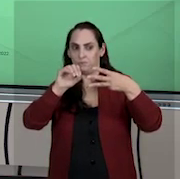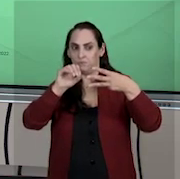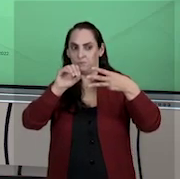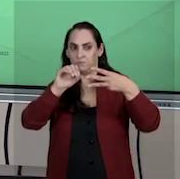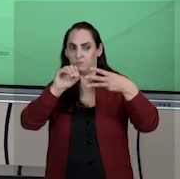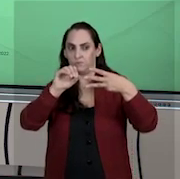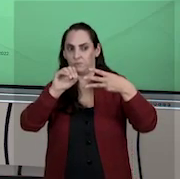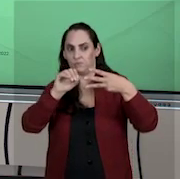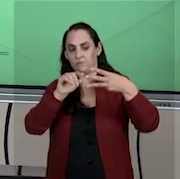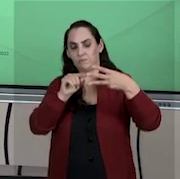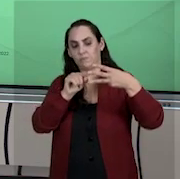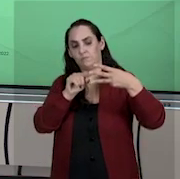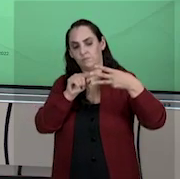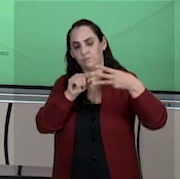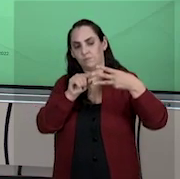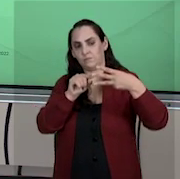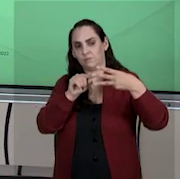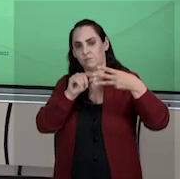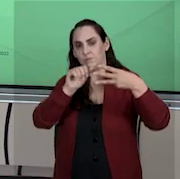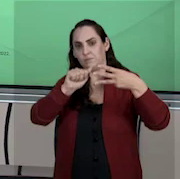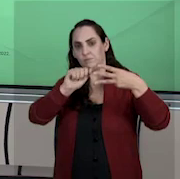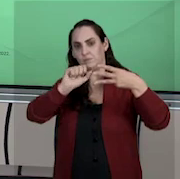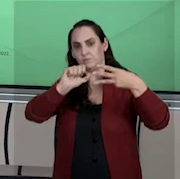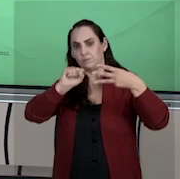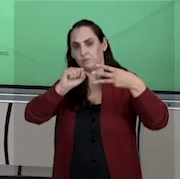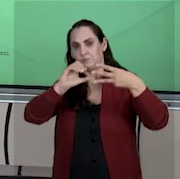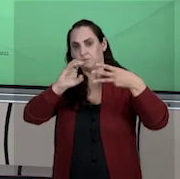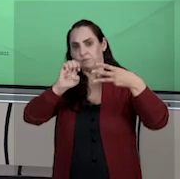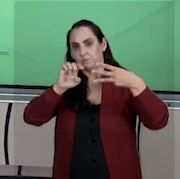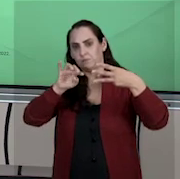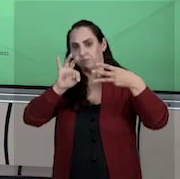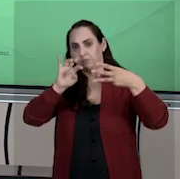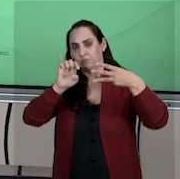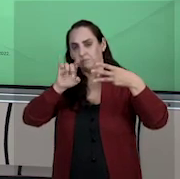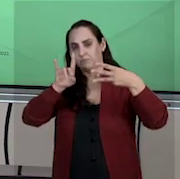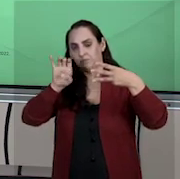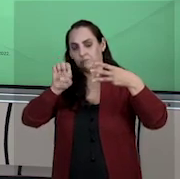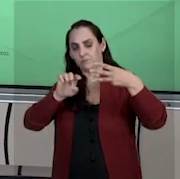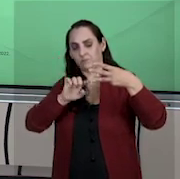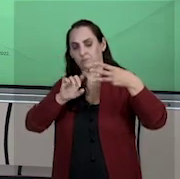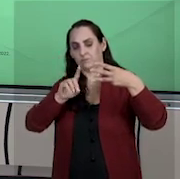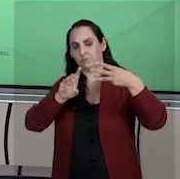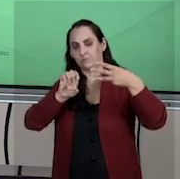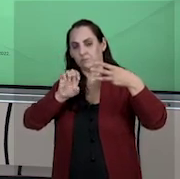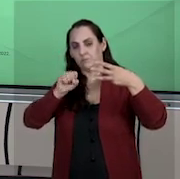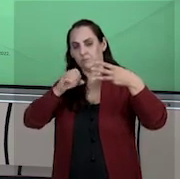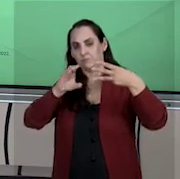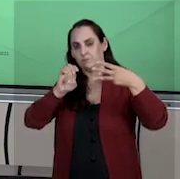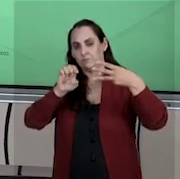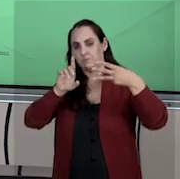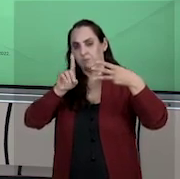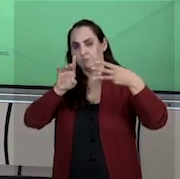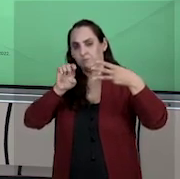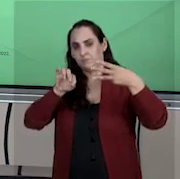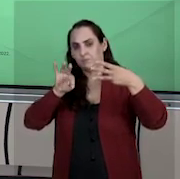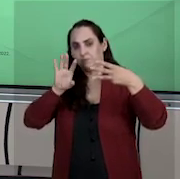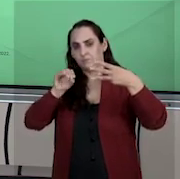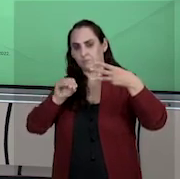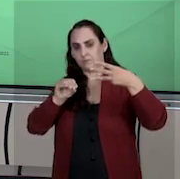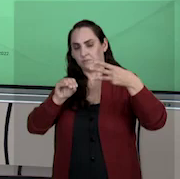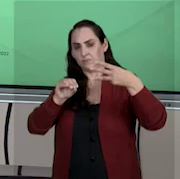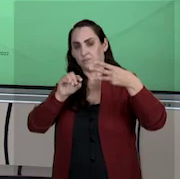aqui, o colo ascendente e o colo descendente, que é a porção final, chegando no